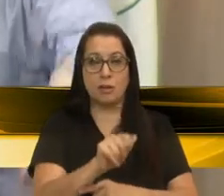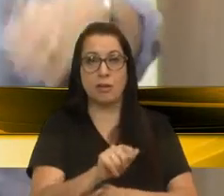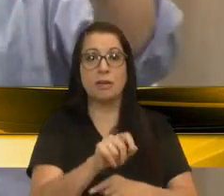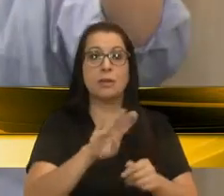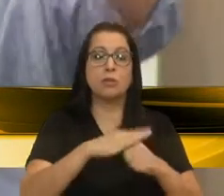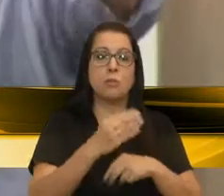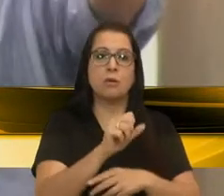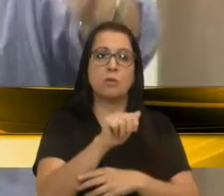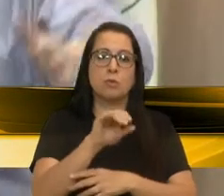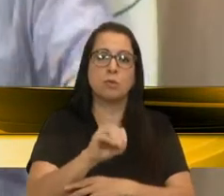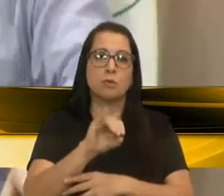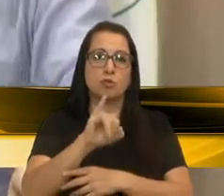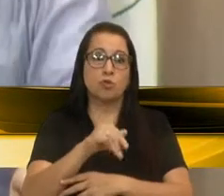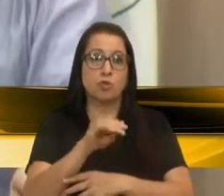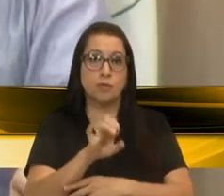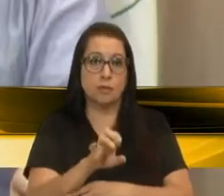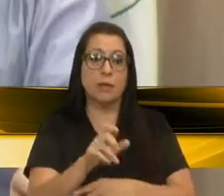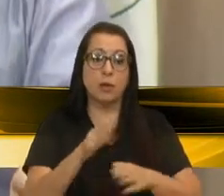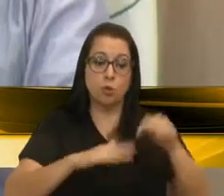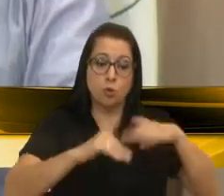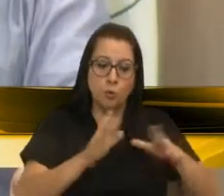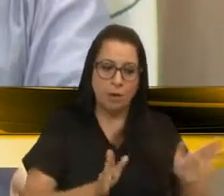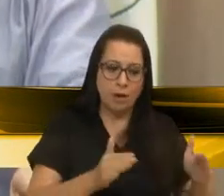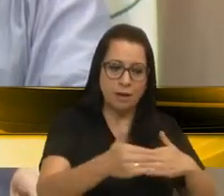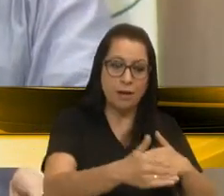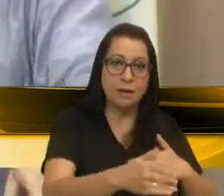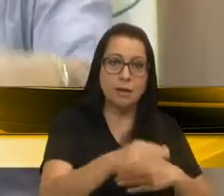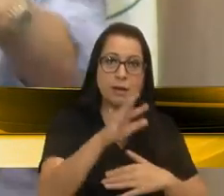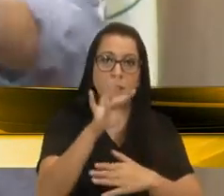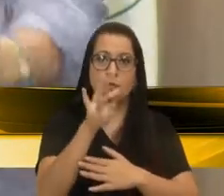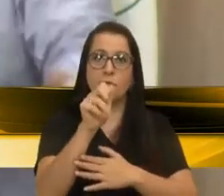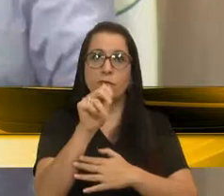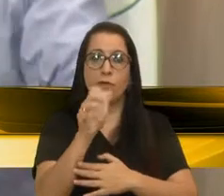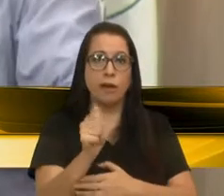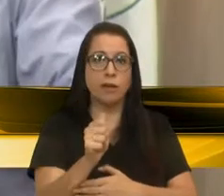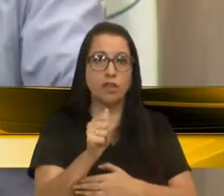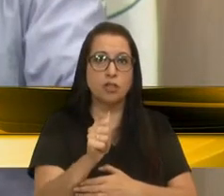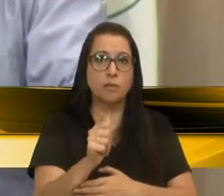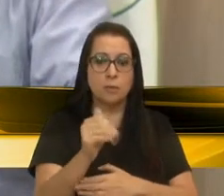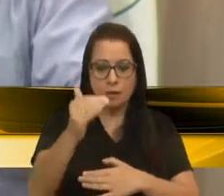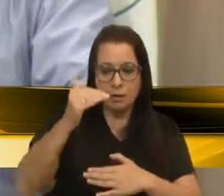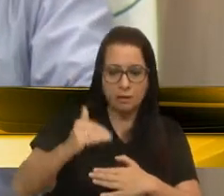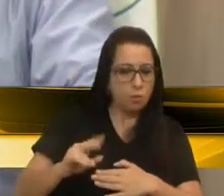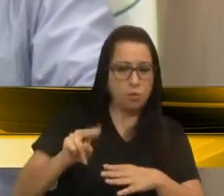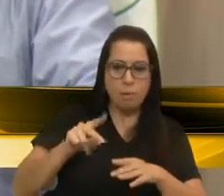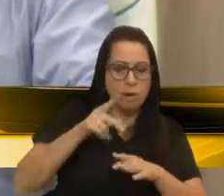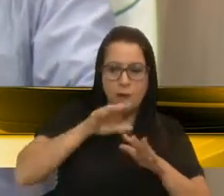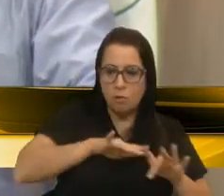A partir do momento da construção do tanque lá no Fátima Baixa, não alagou mais o Fátima Baixa.